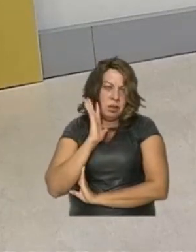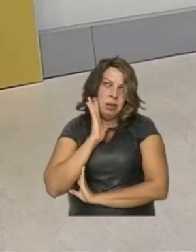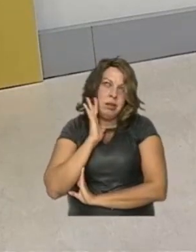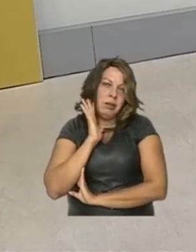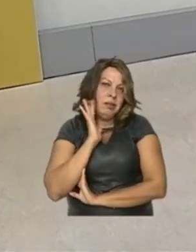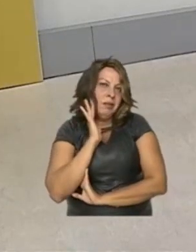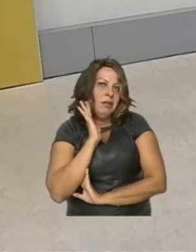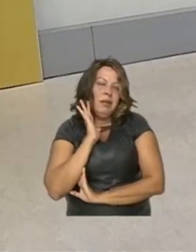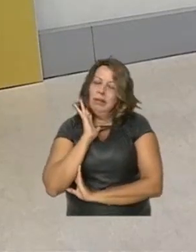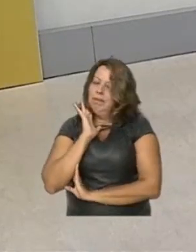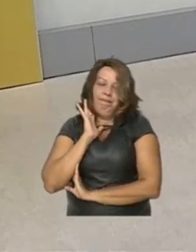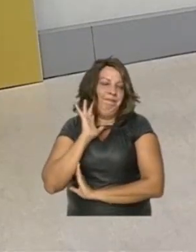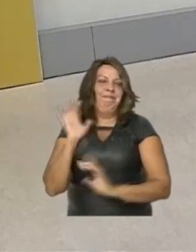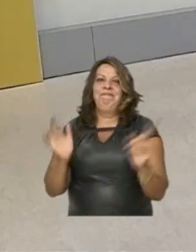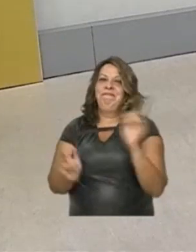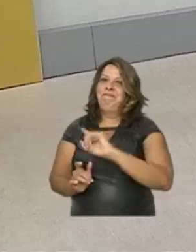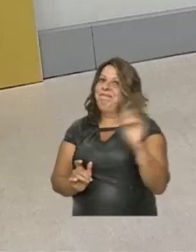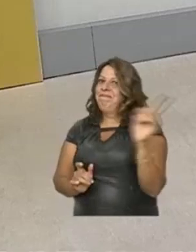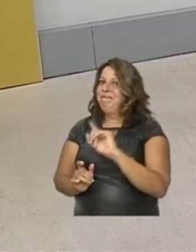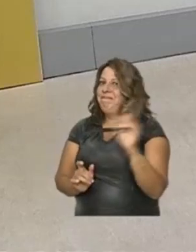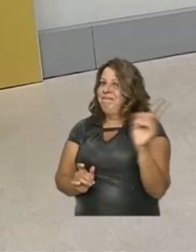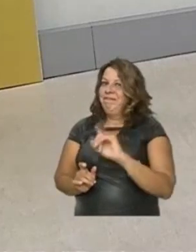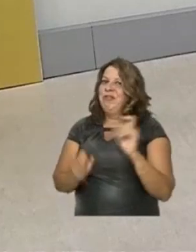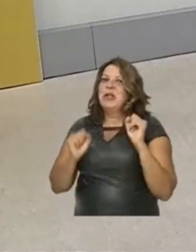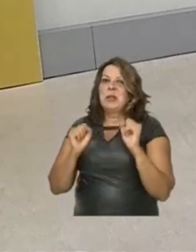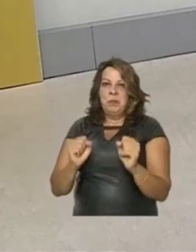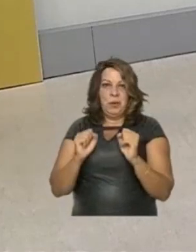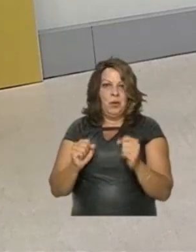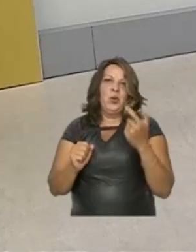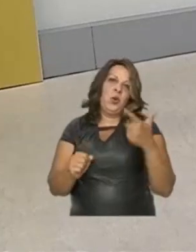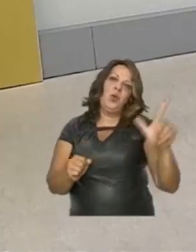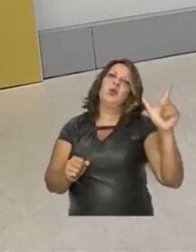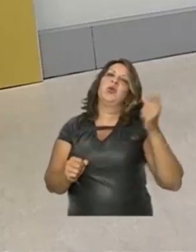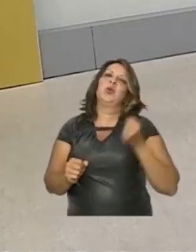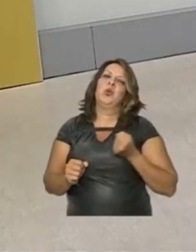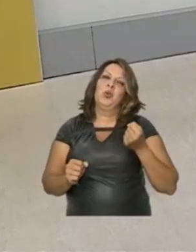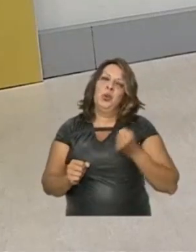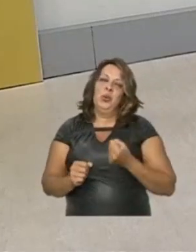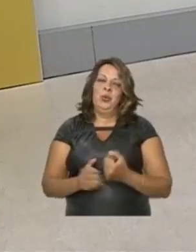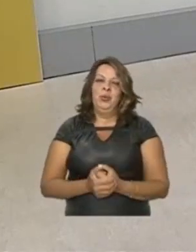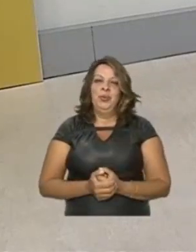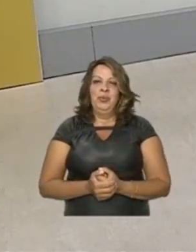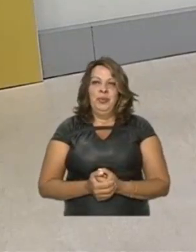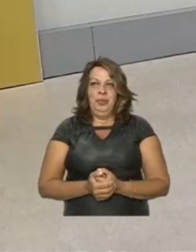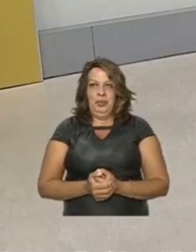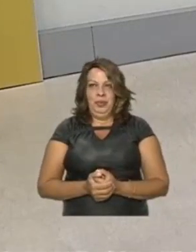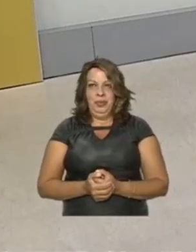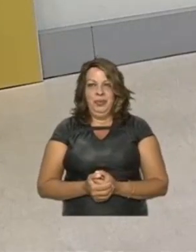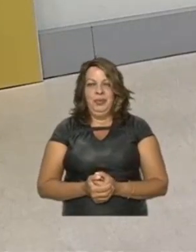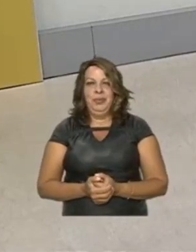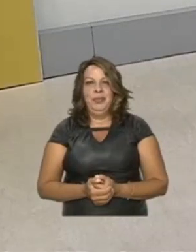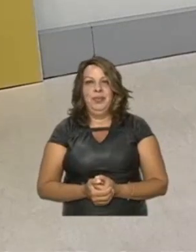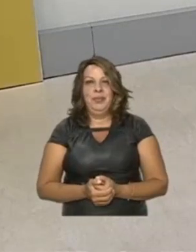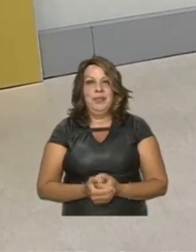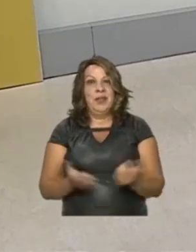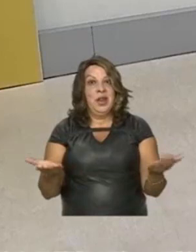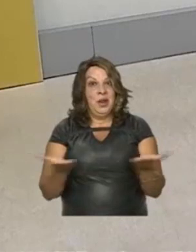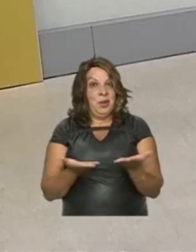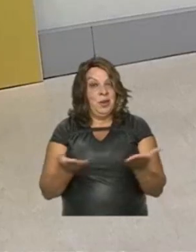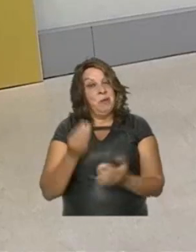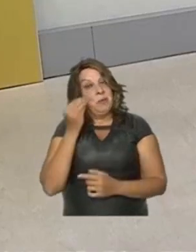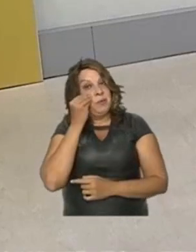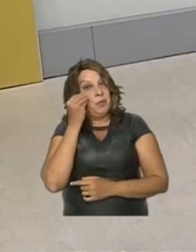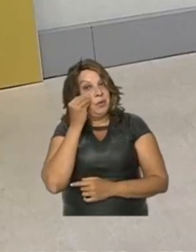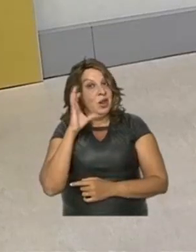29, 29. Não decidiu ainda. Pode chama, chamar mais chama, uma bolinha. Chama, chama, Beth. Chama mais uma bolinha, Beth. Vamos decidir logo esse quarto